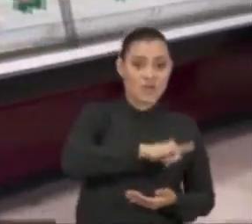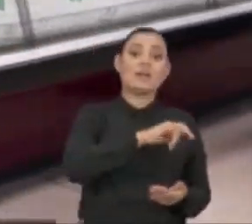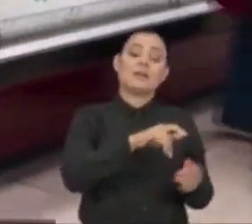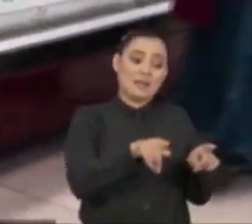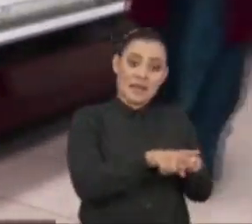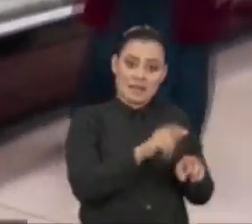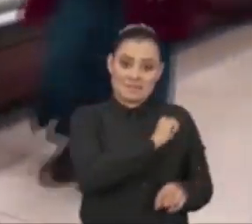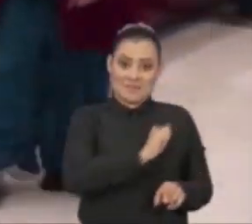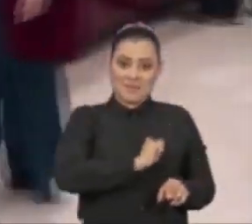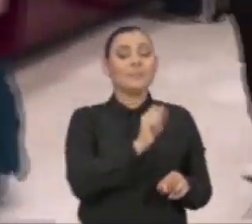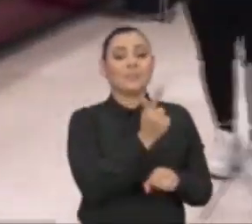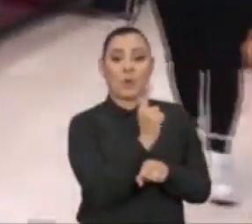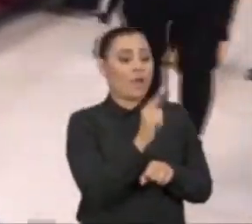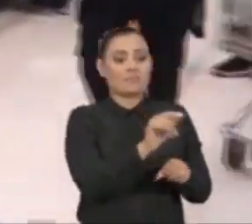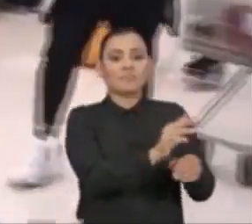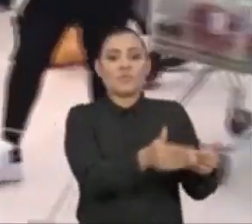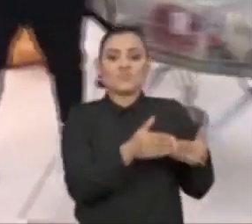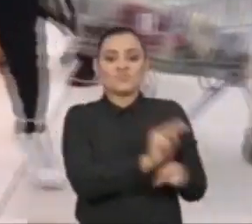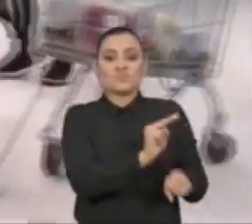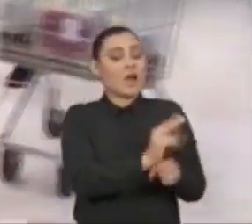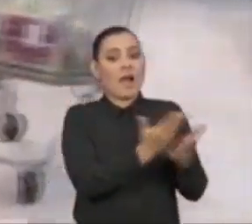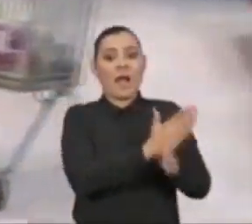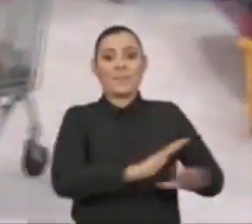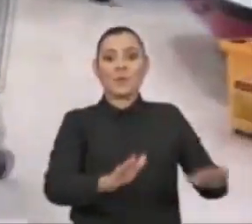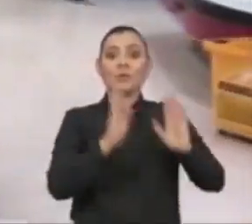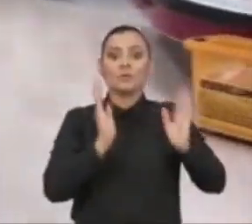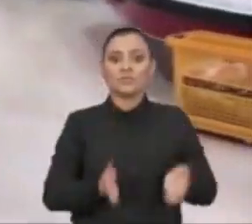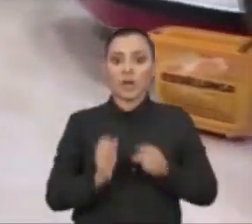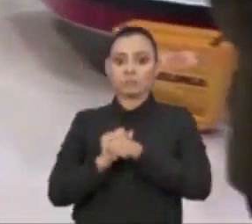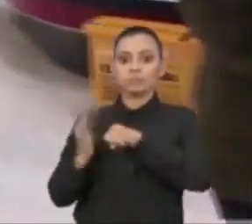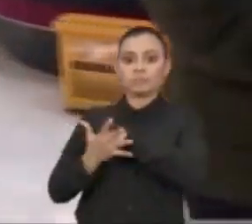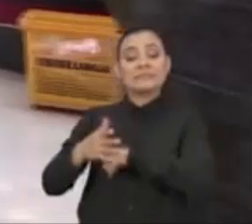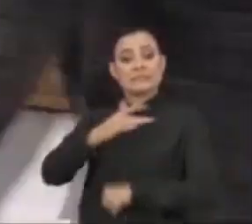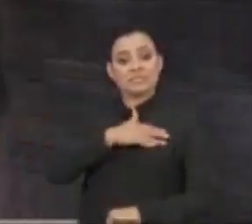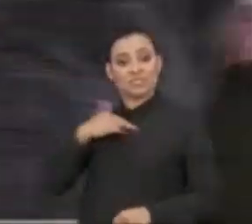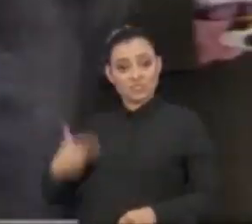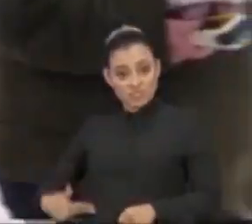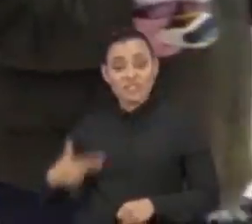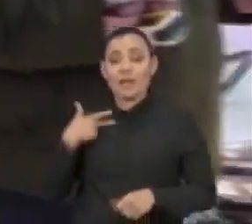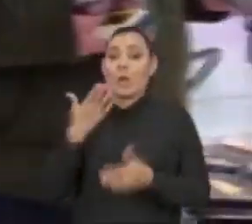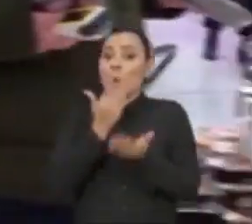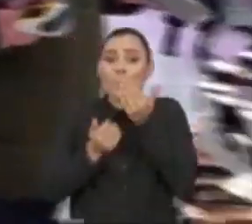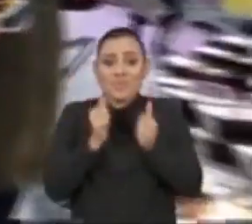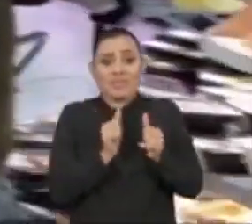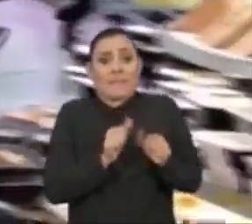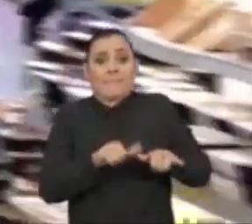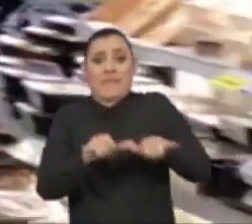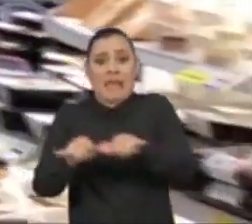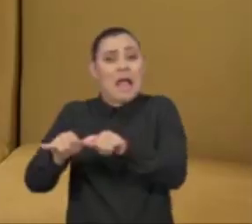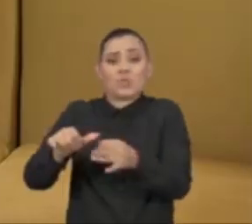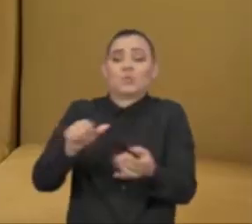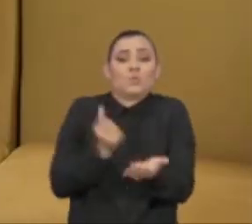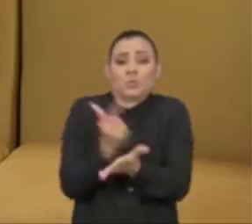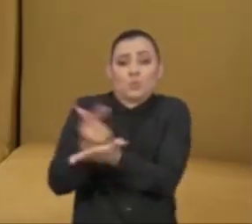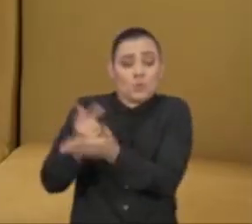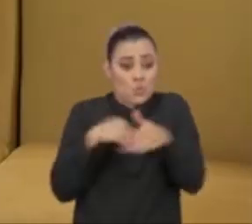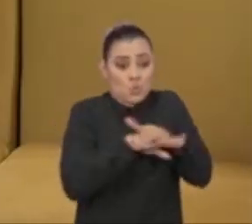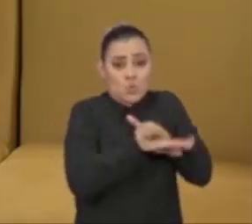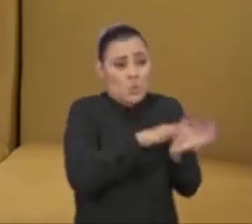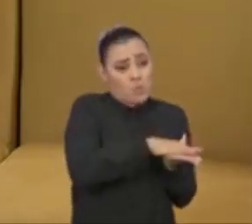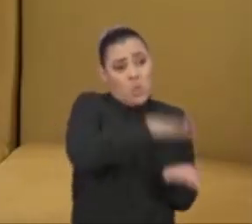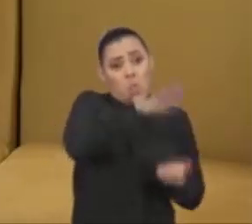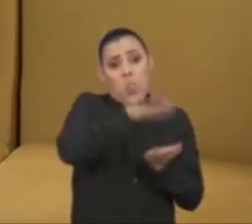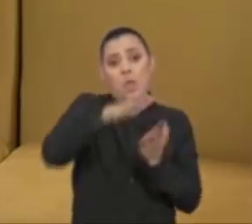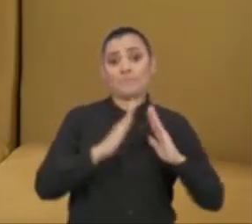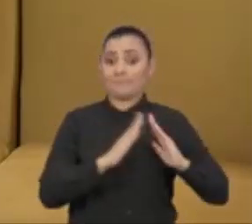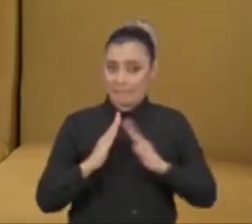o carnaval por surto de Covid-19. População por lá estoca comida e esvazia supermercados. O amor